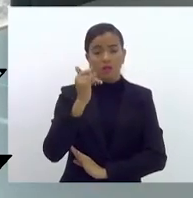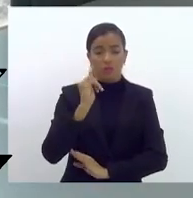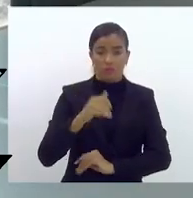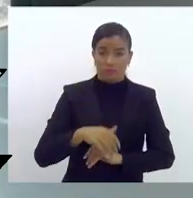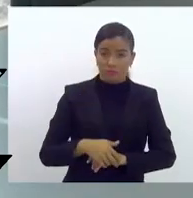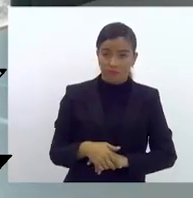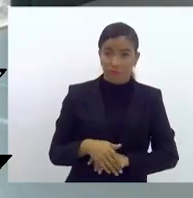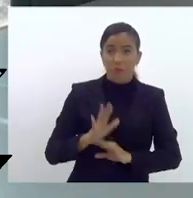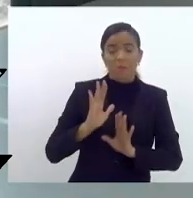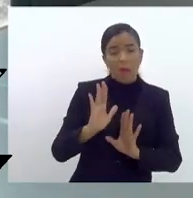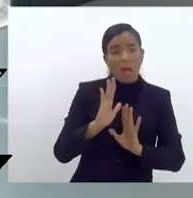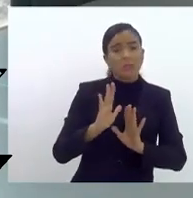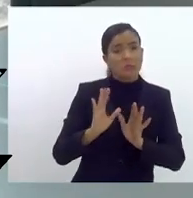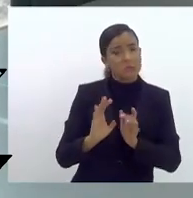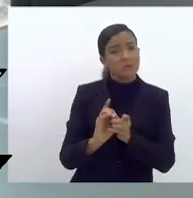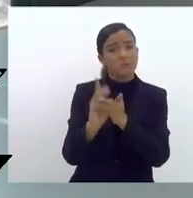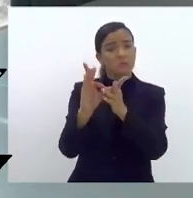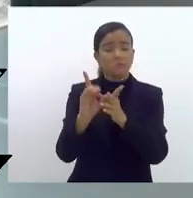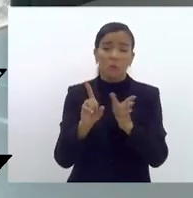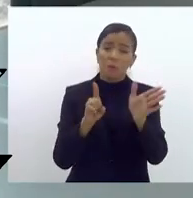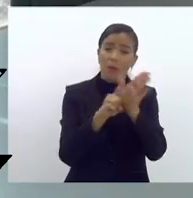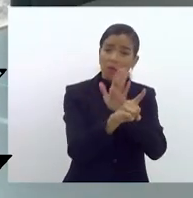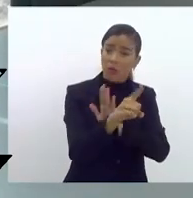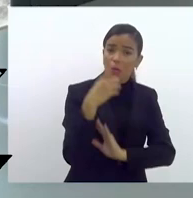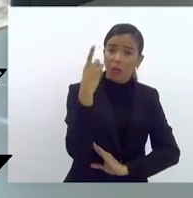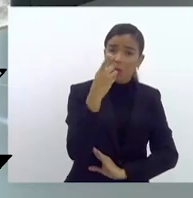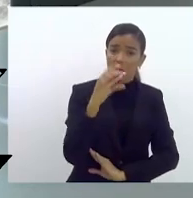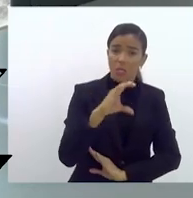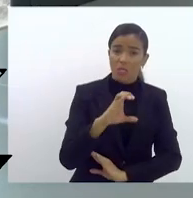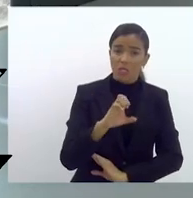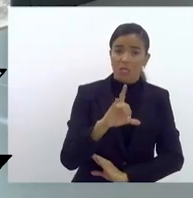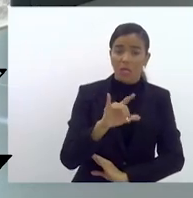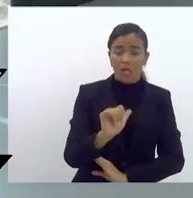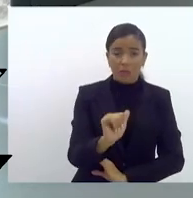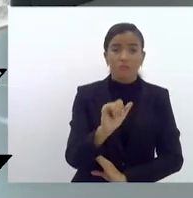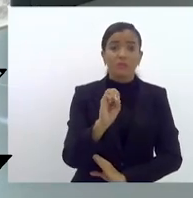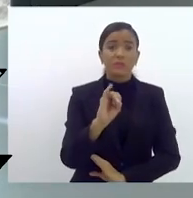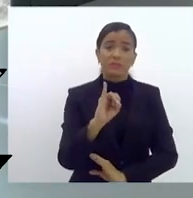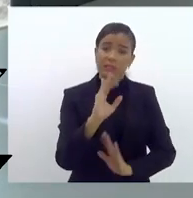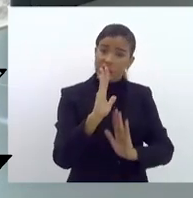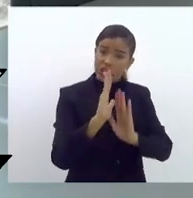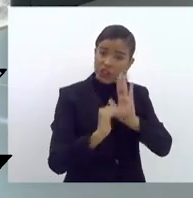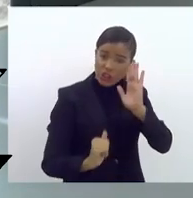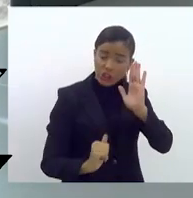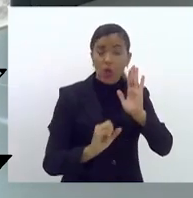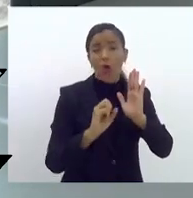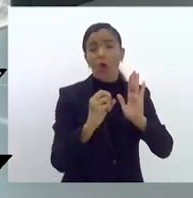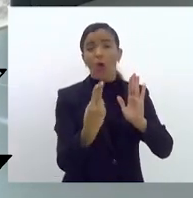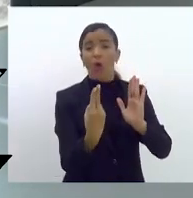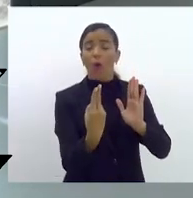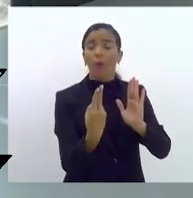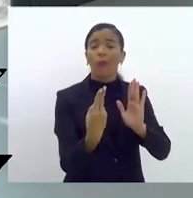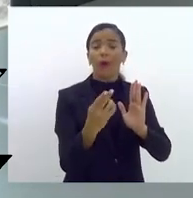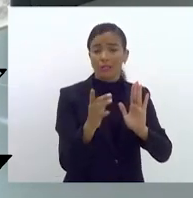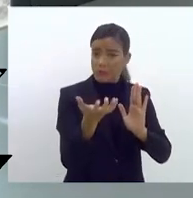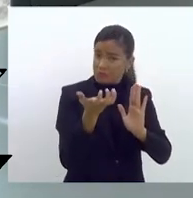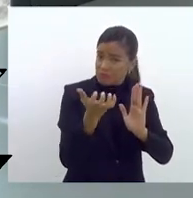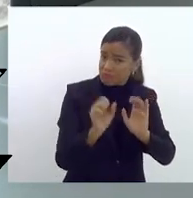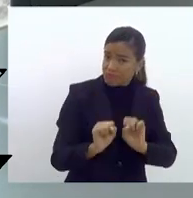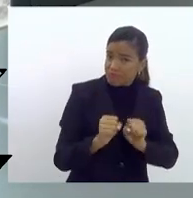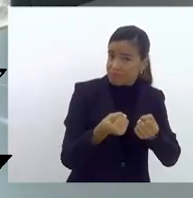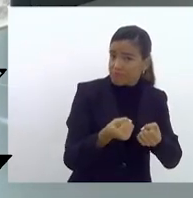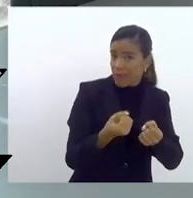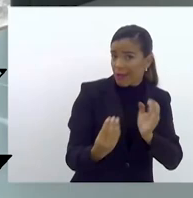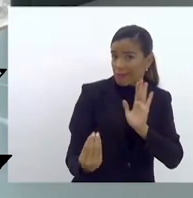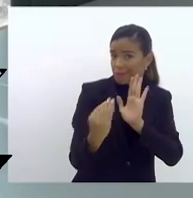mas agindo de forma democrática consultar deputada Célia se a gente tira o projeto ou se vossa excelência quer fazer a defesa e